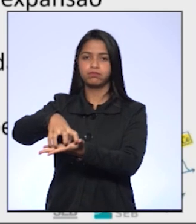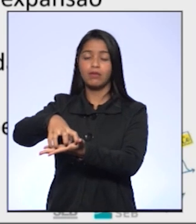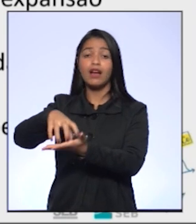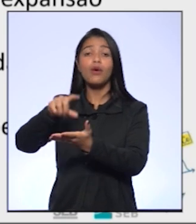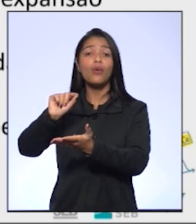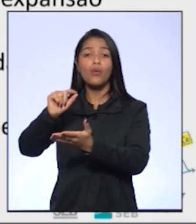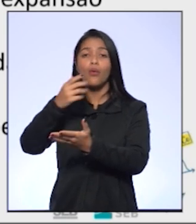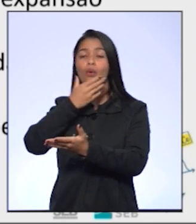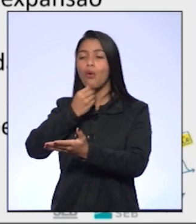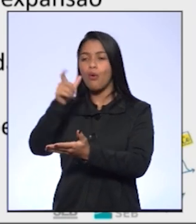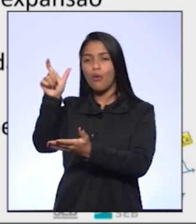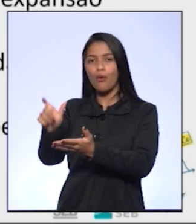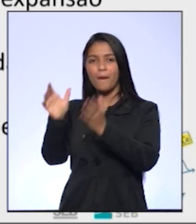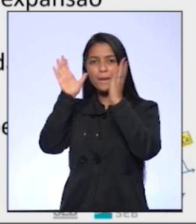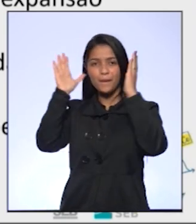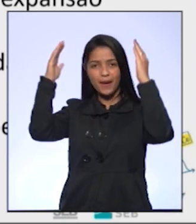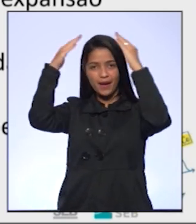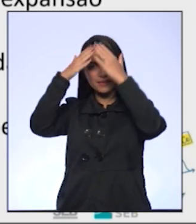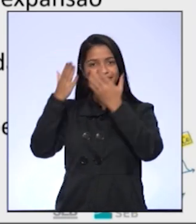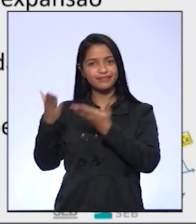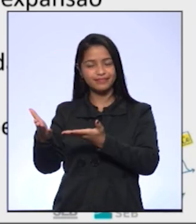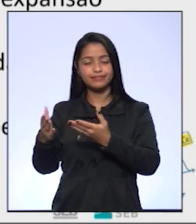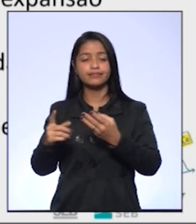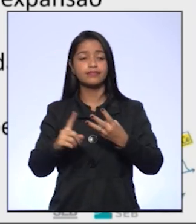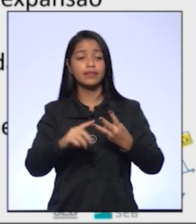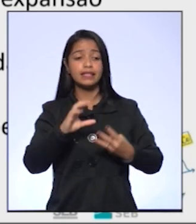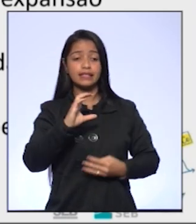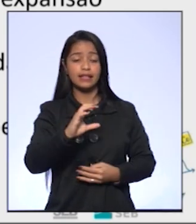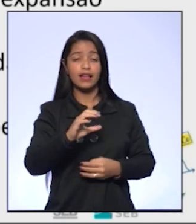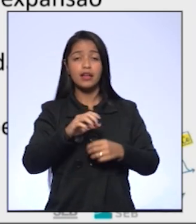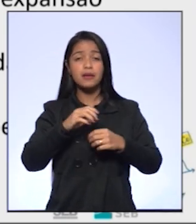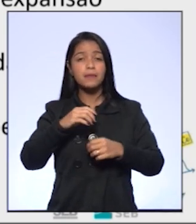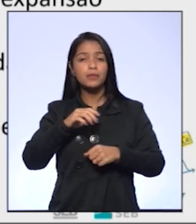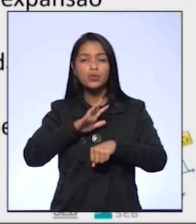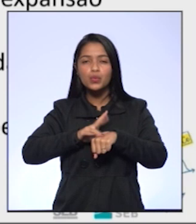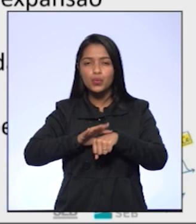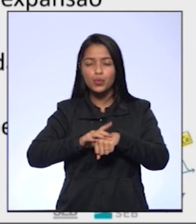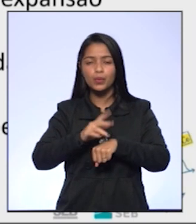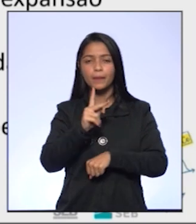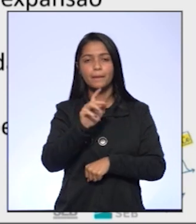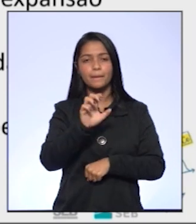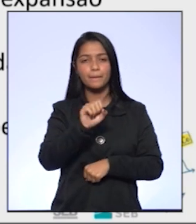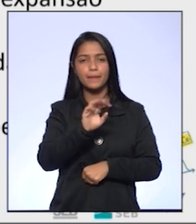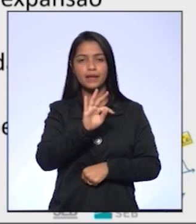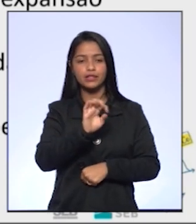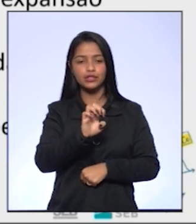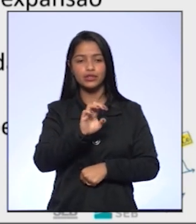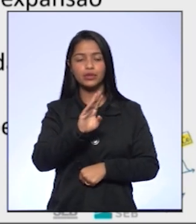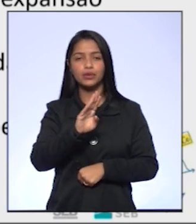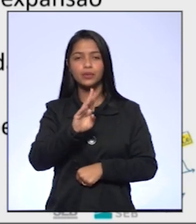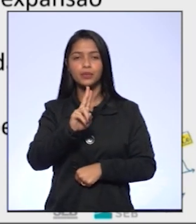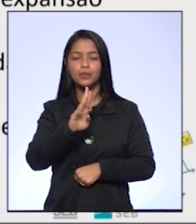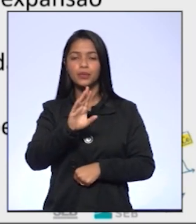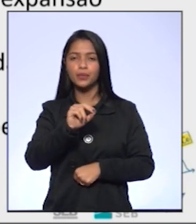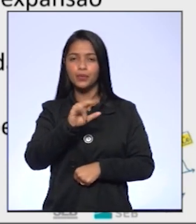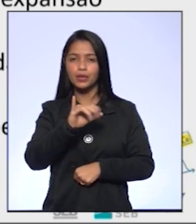errada. C. Alastramento da peste bubônica provocada pela expansão comercial. Galera, a peste bubônica não aconteceu ainda. A gente